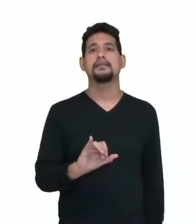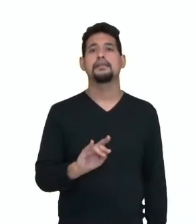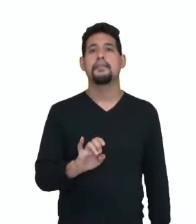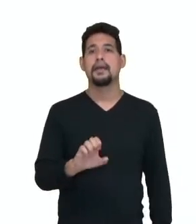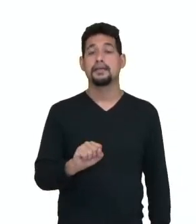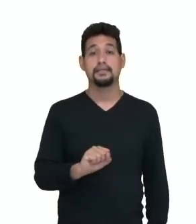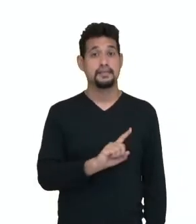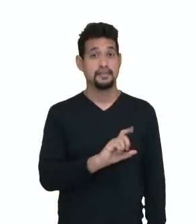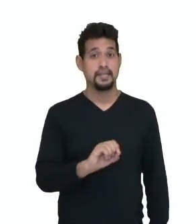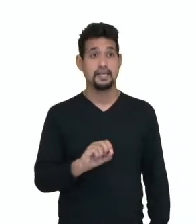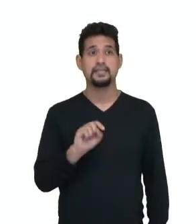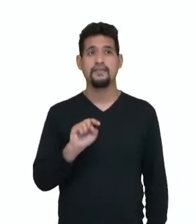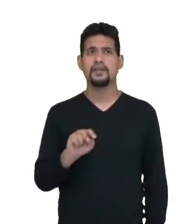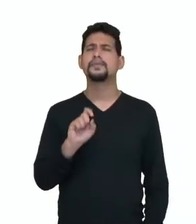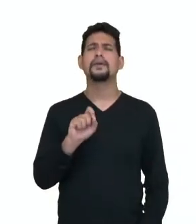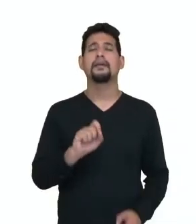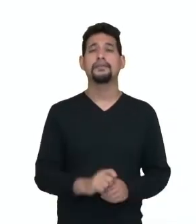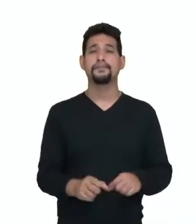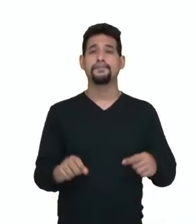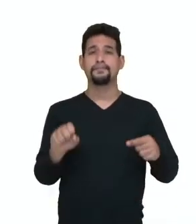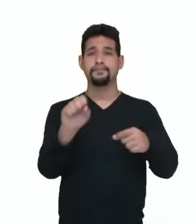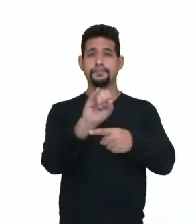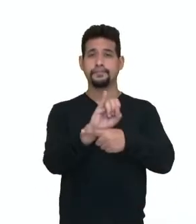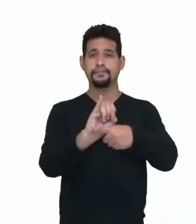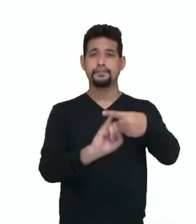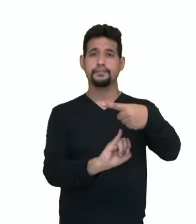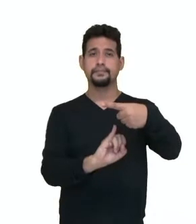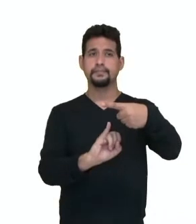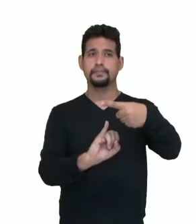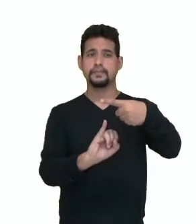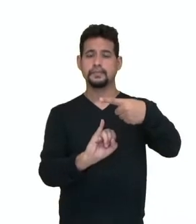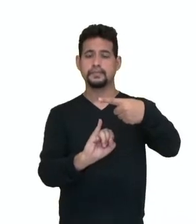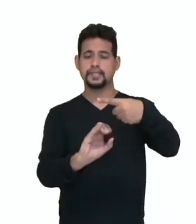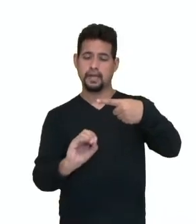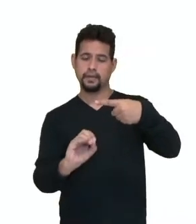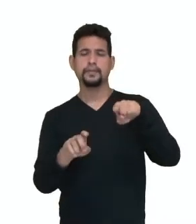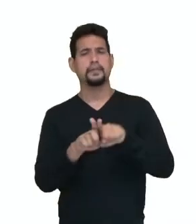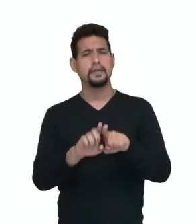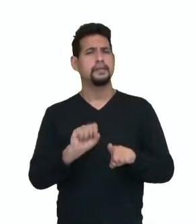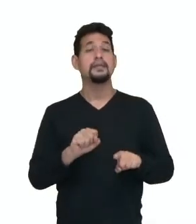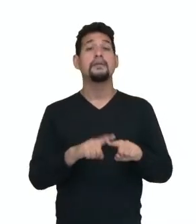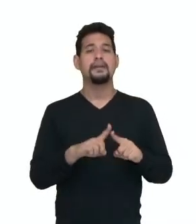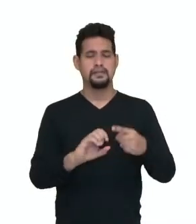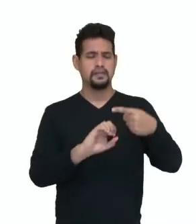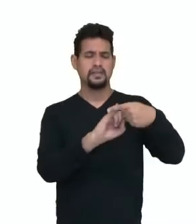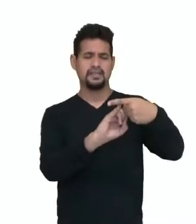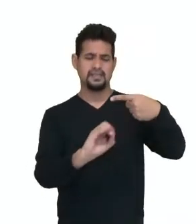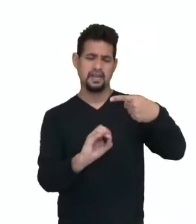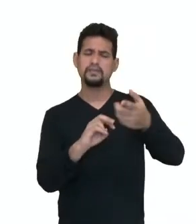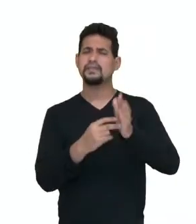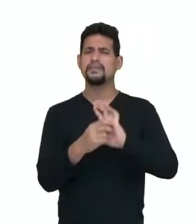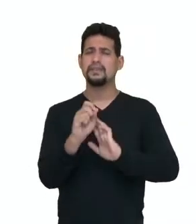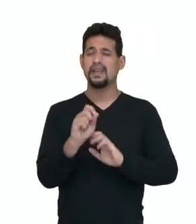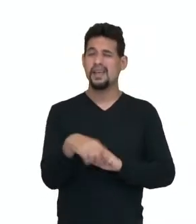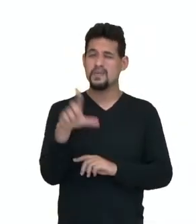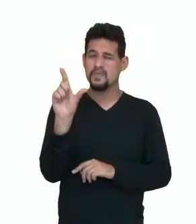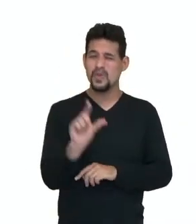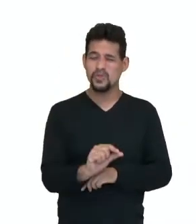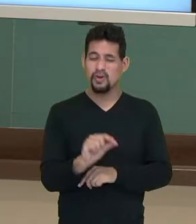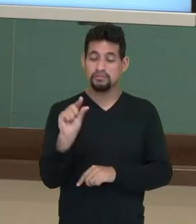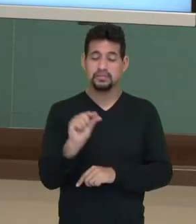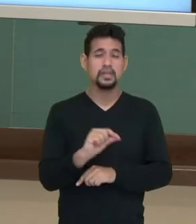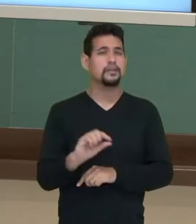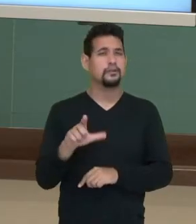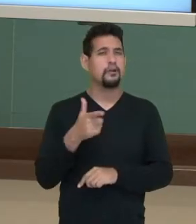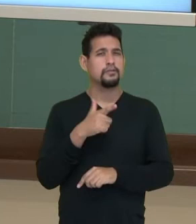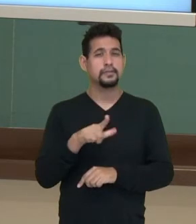o logaritmo da intensidade, que você está medindo o nível, dividido por I0. Esse zero, pessoal, é a menor intensidade